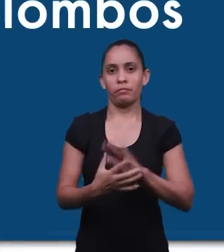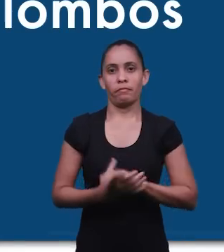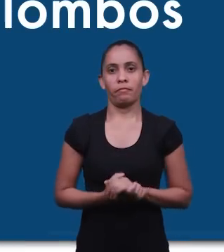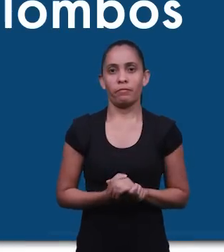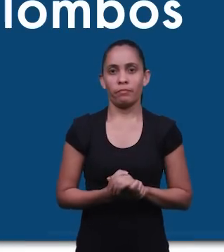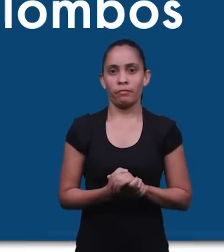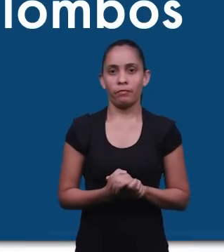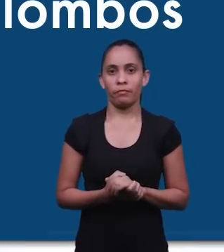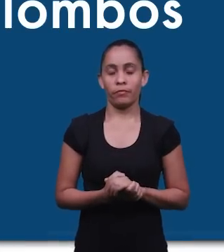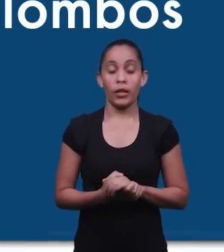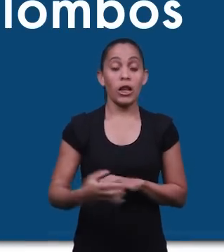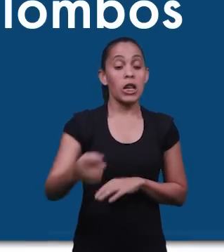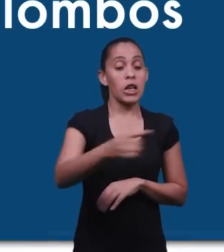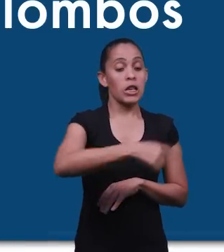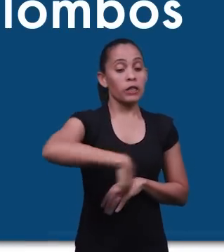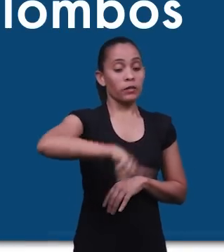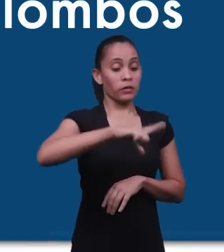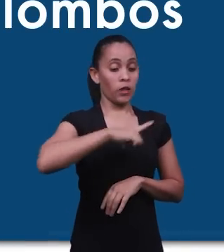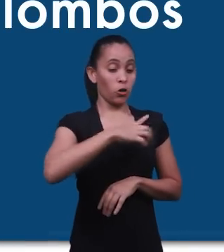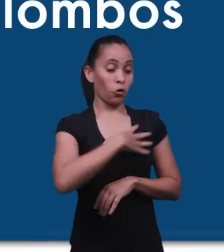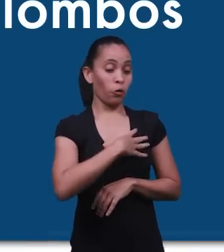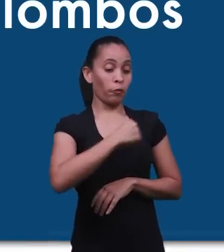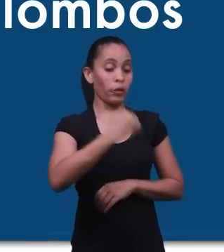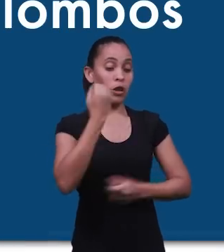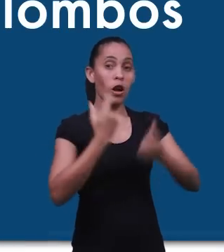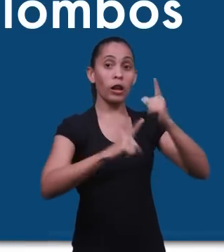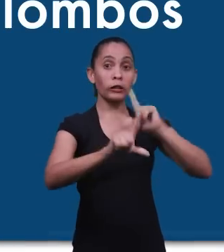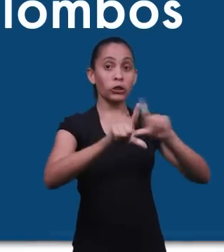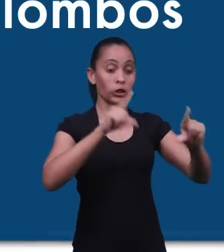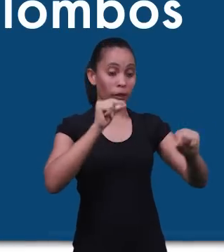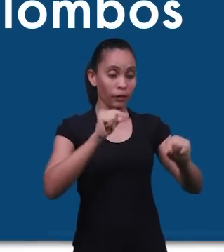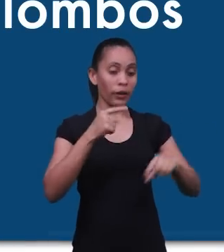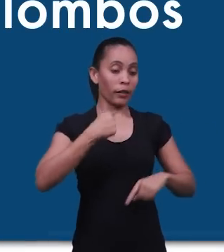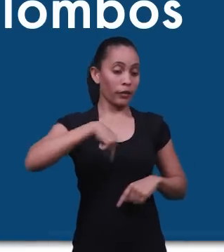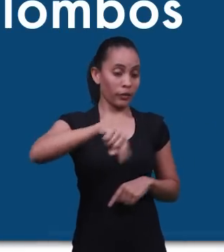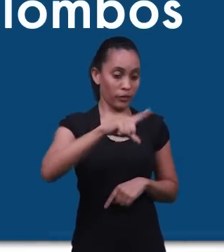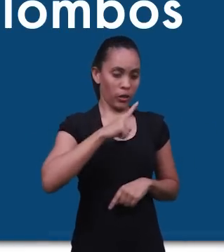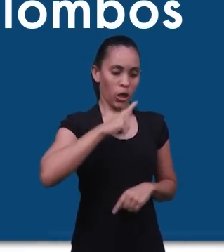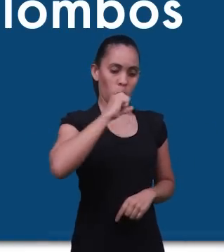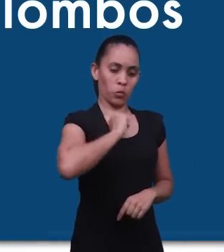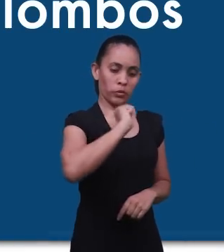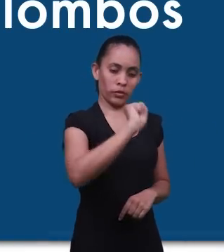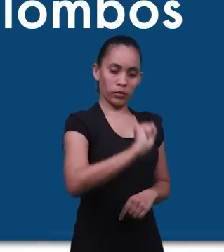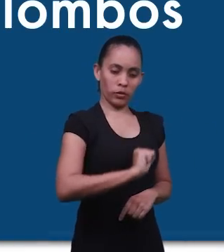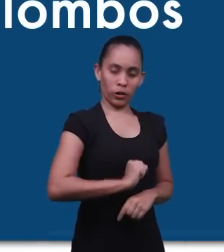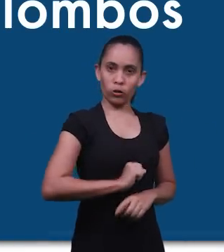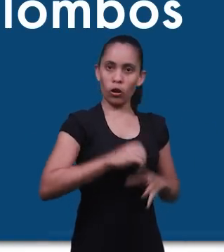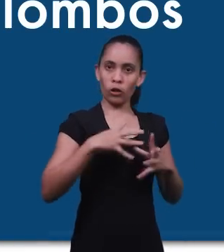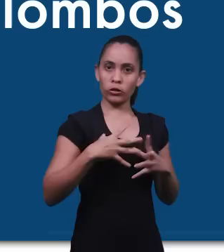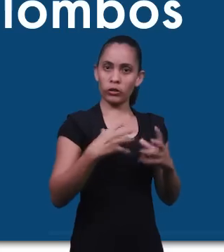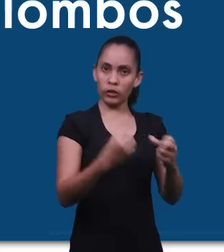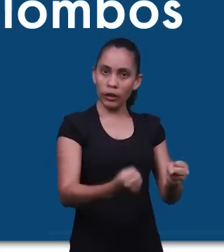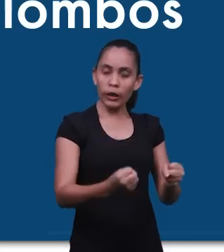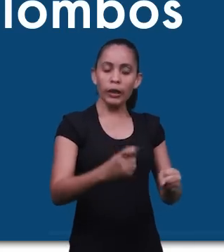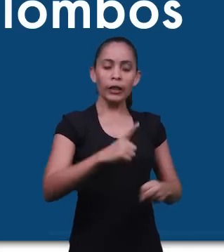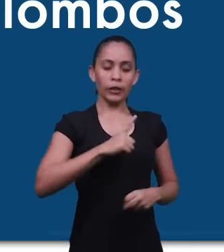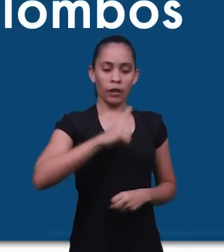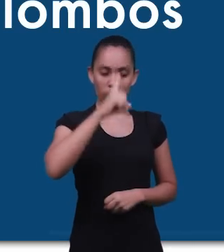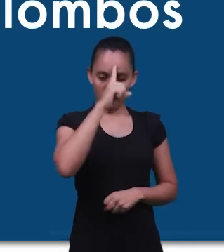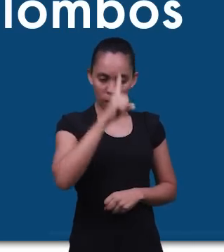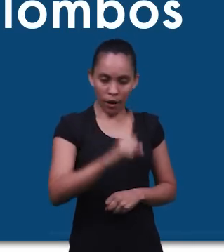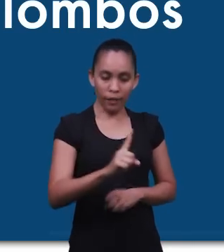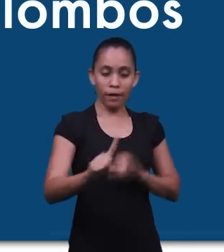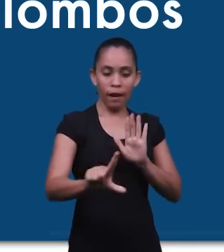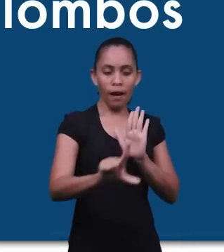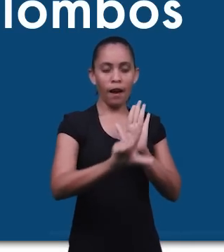e os que dentre os filhos de Levi recebem o sacerdócio, têm ordem segundo a